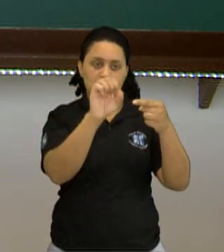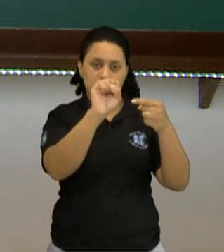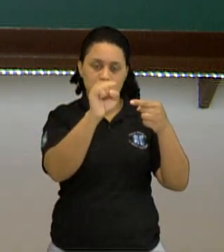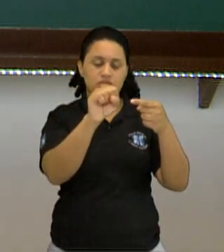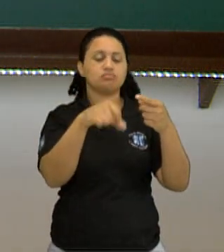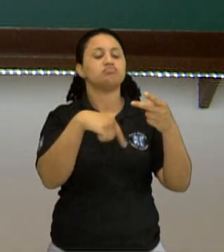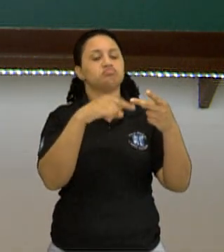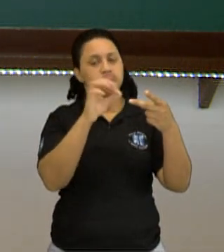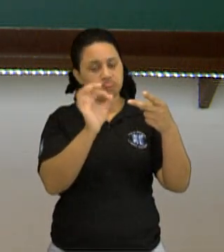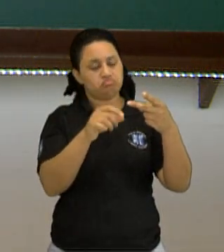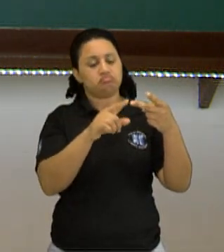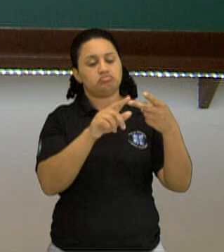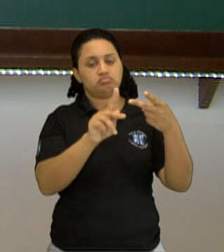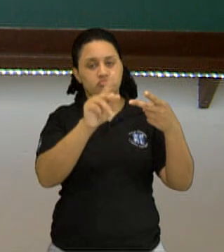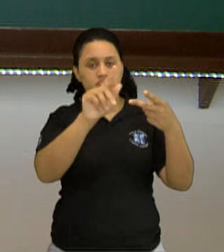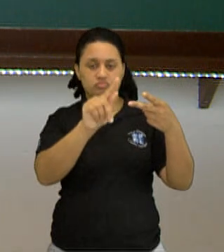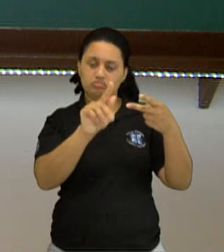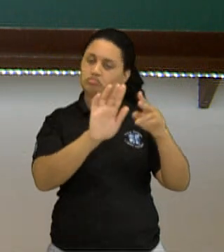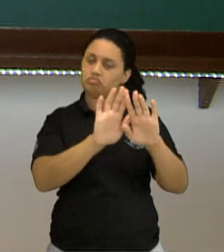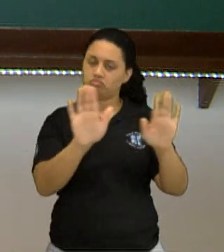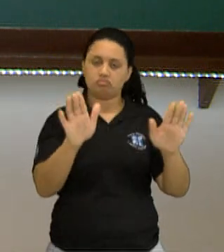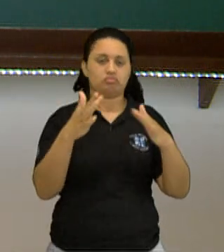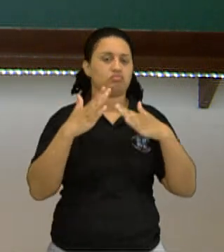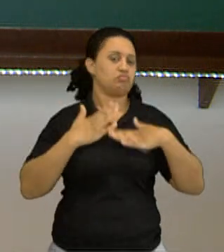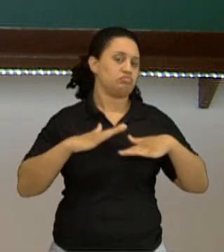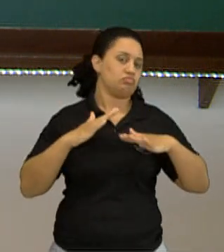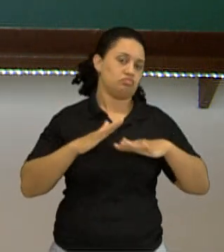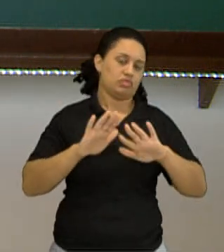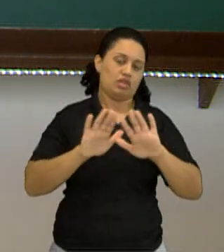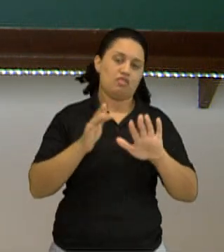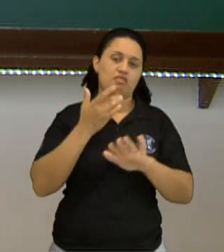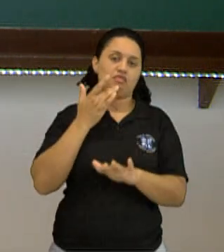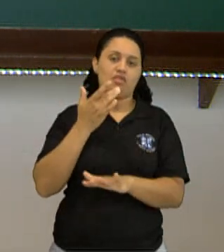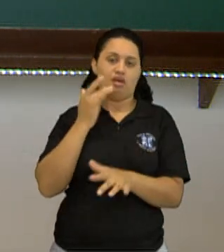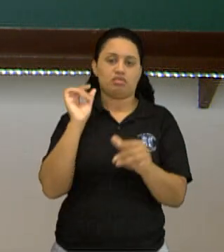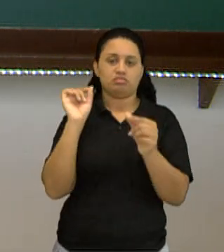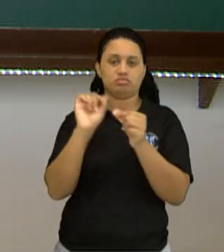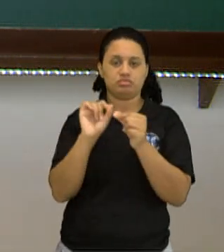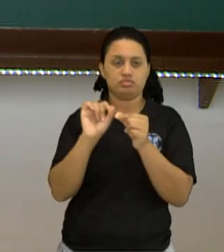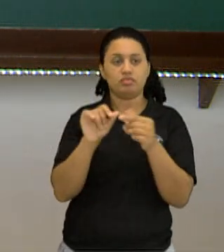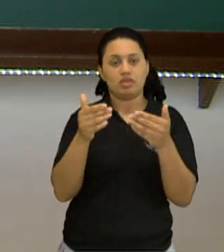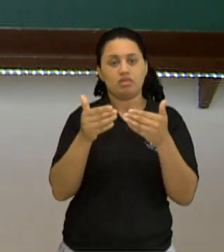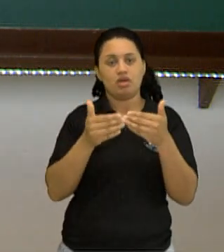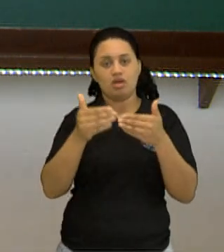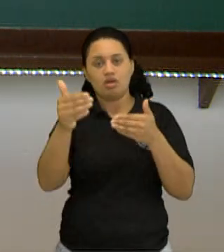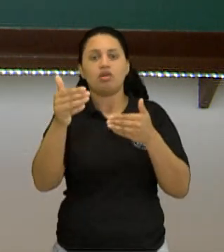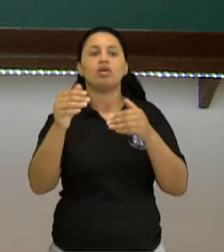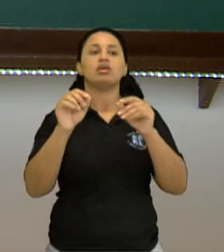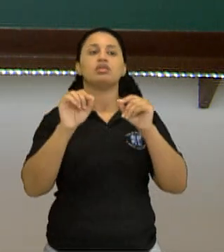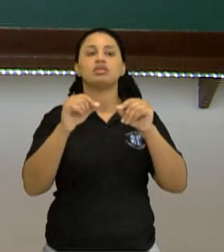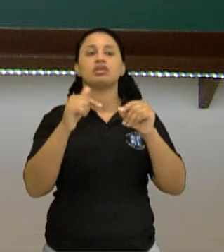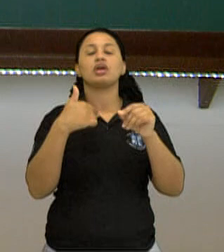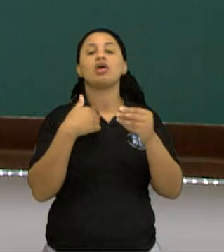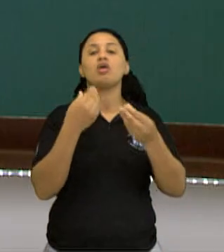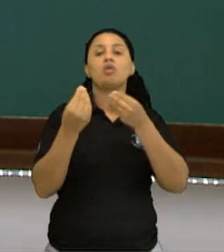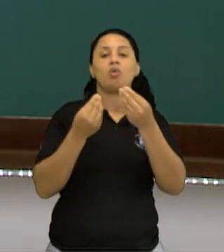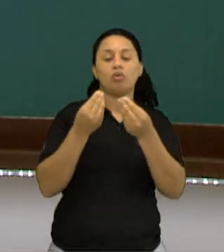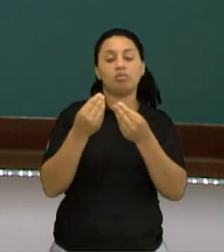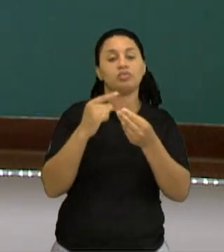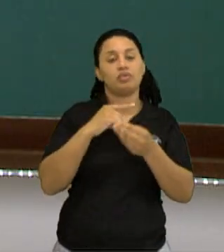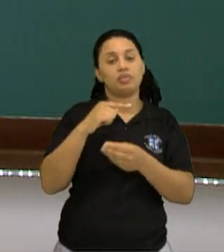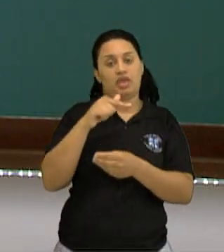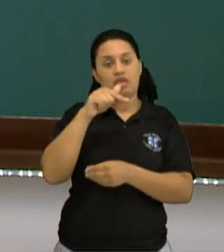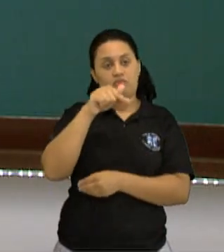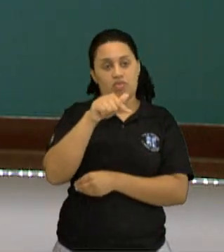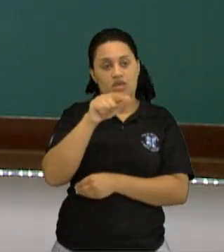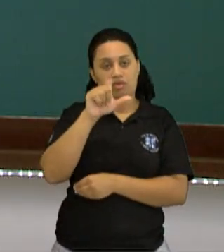está em metros por segundo, tá? Suave também, está bem tranquilito. Então, a partir de agora, vamos resolver. Então, eu vou ter ali a quantidade